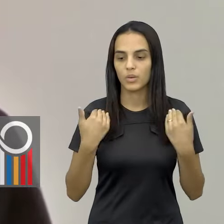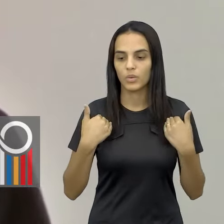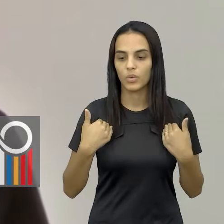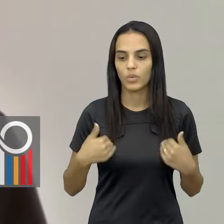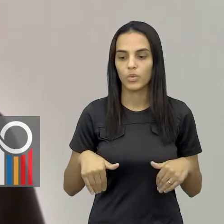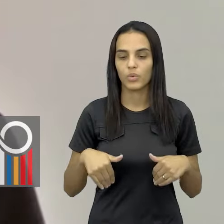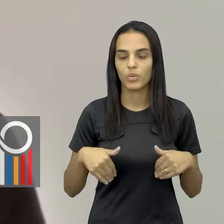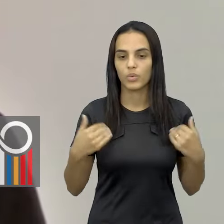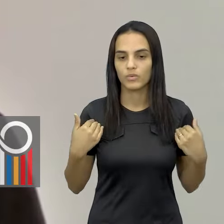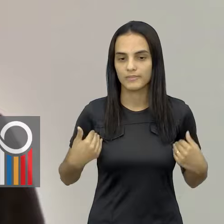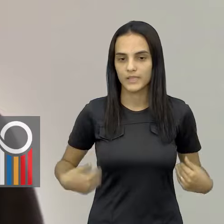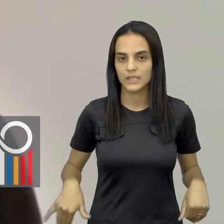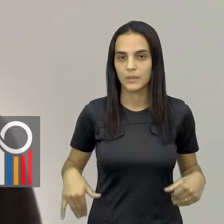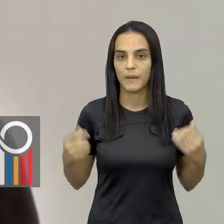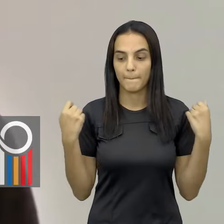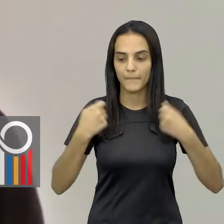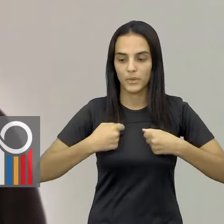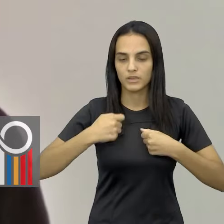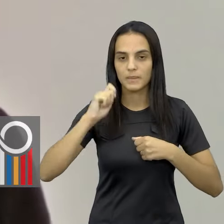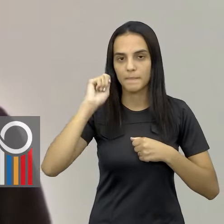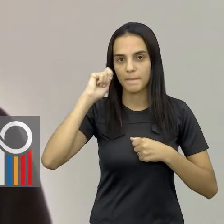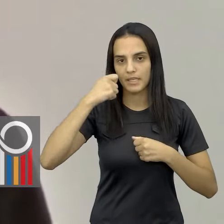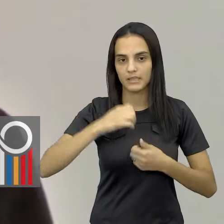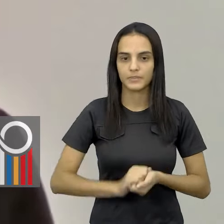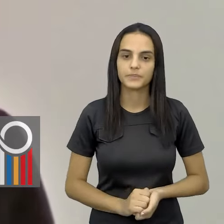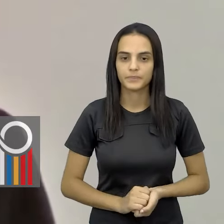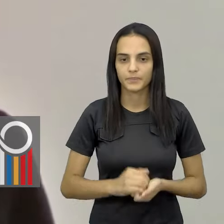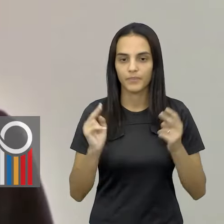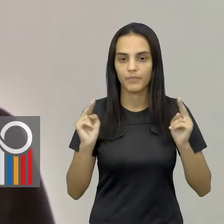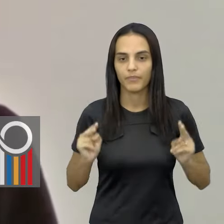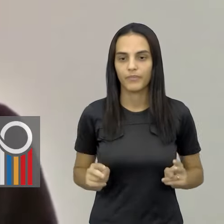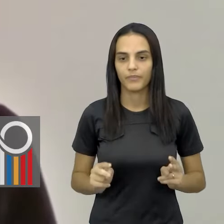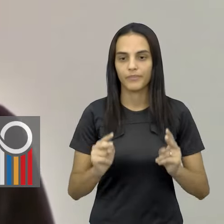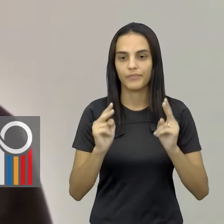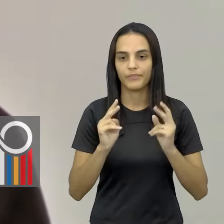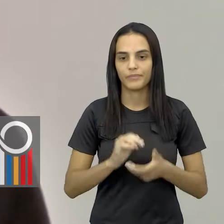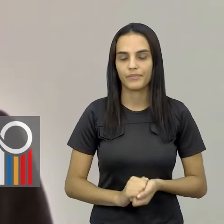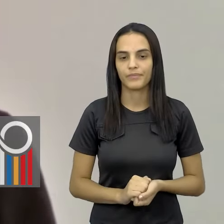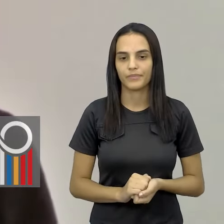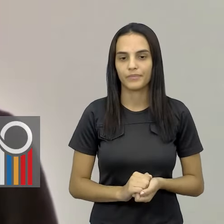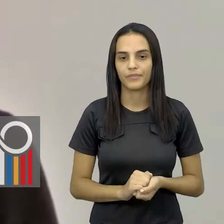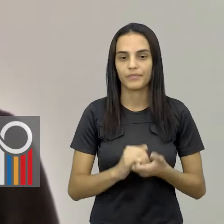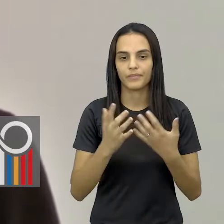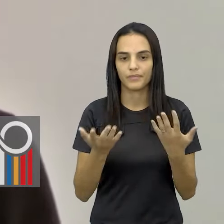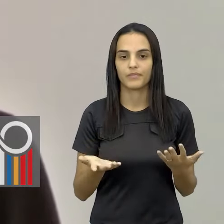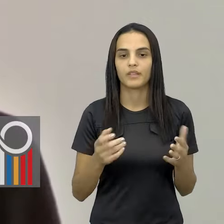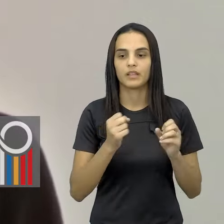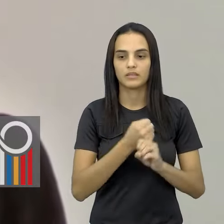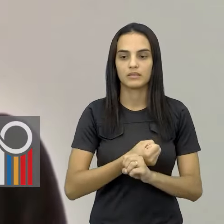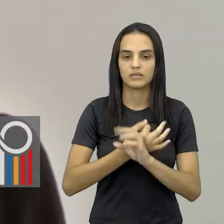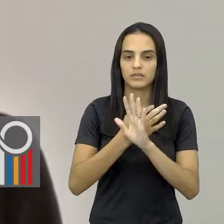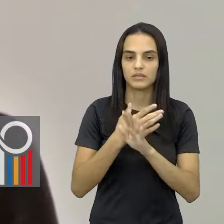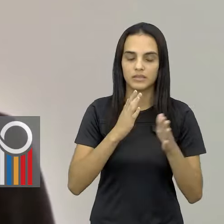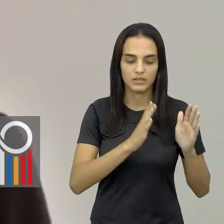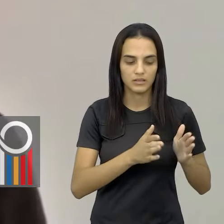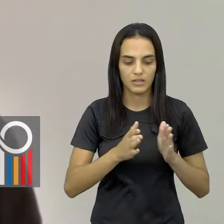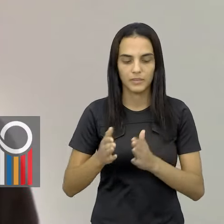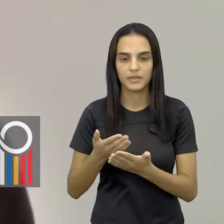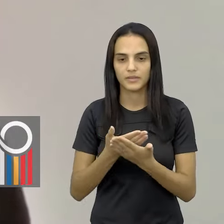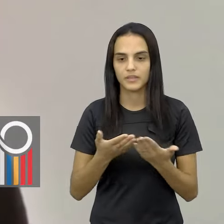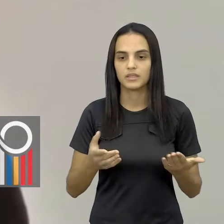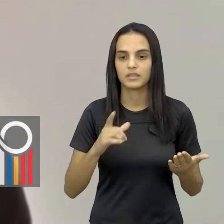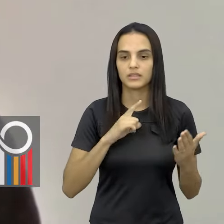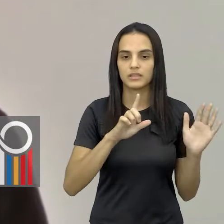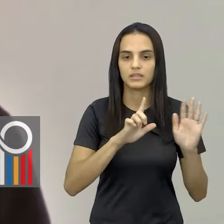vestindo uma camiseta preta, tá? Então, dando sequenciamento à transmissão de etapa que vocês tiveram na